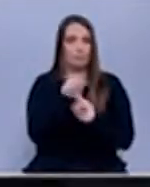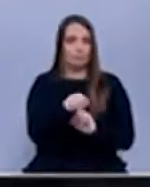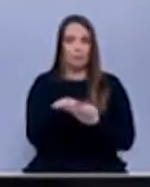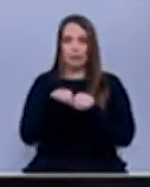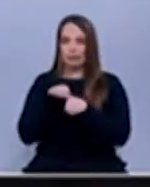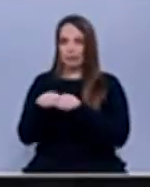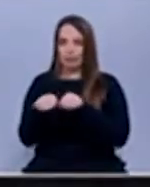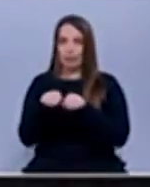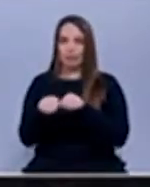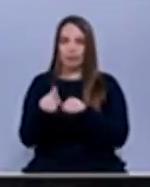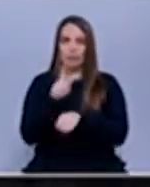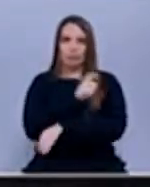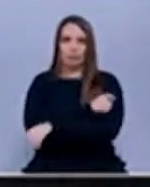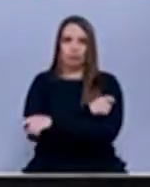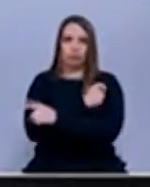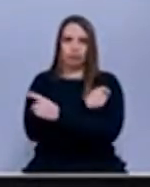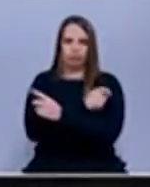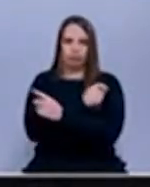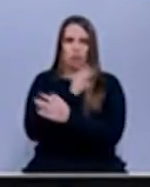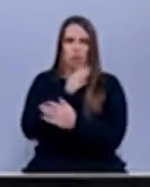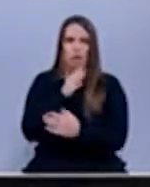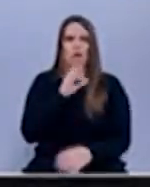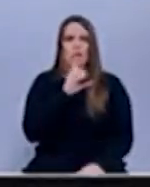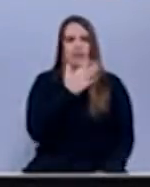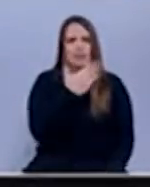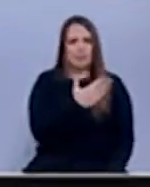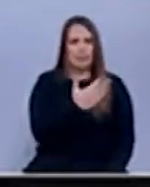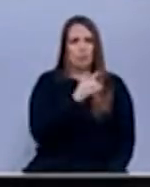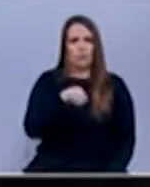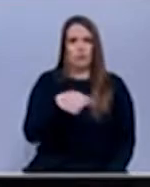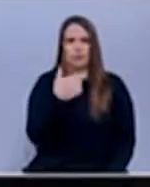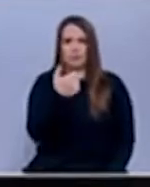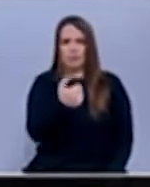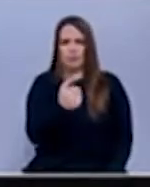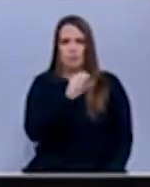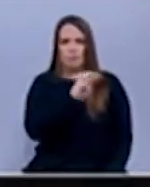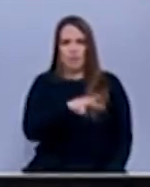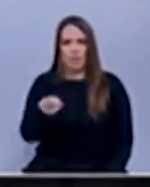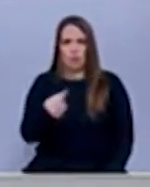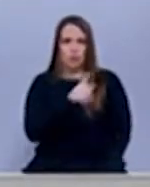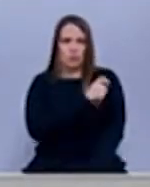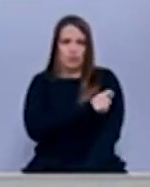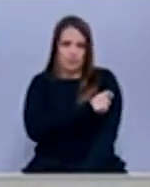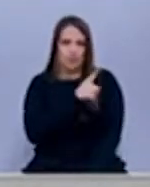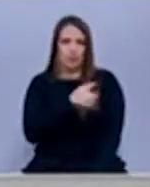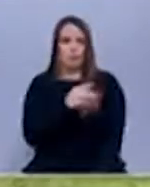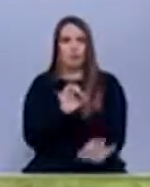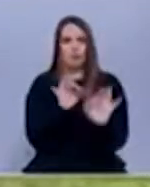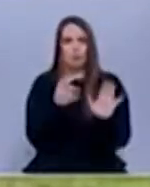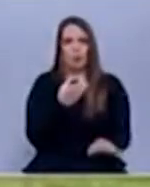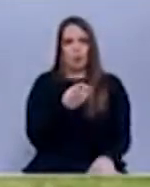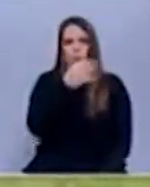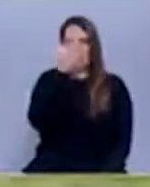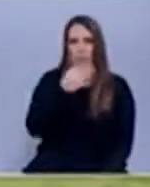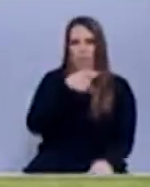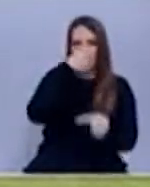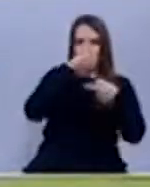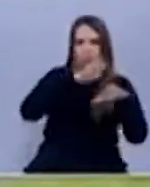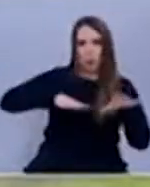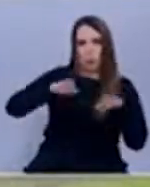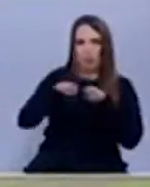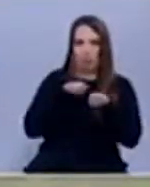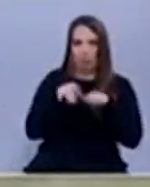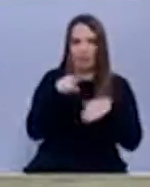Itália já foram administradas mais de 5 milhões e meio de vacinas, o que corresponde a 9% da população.